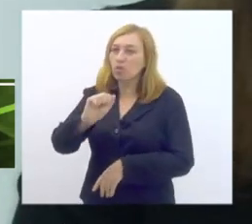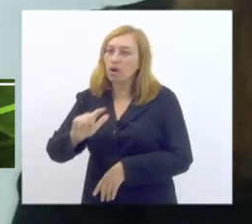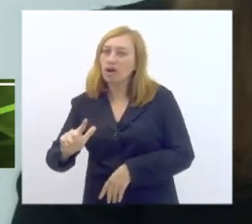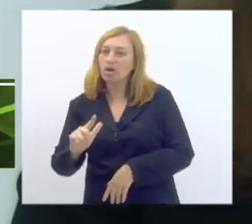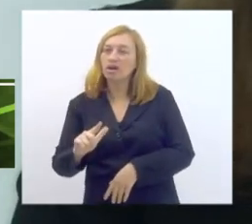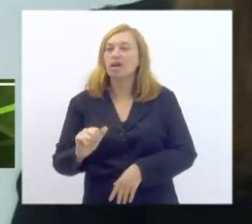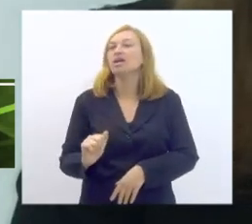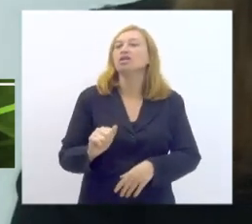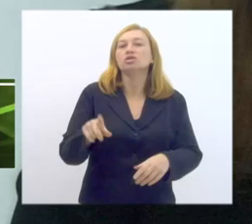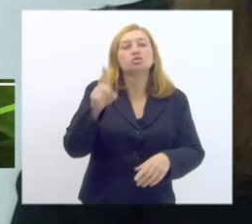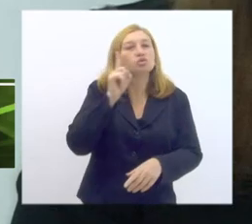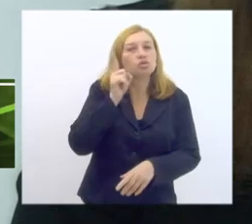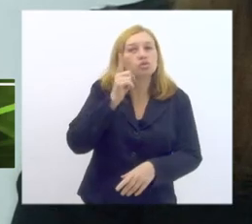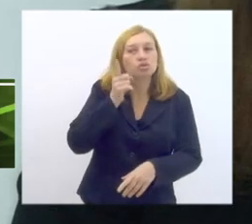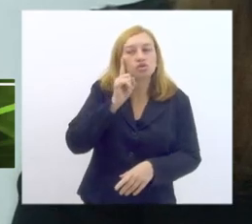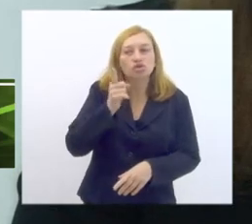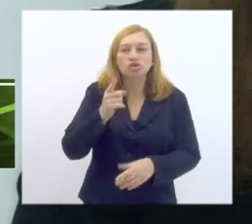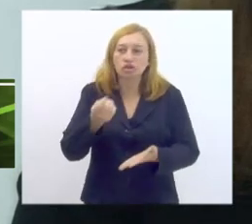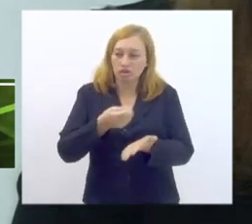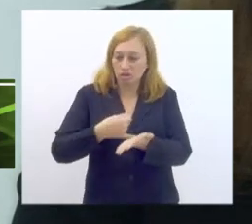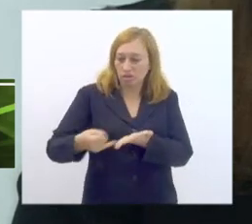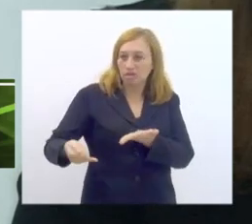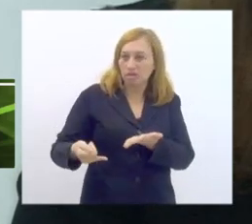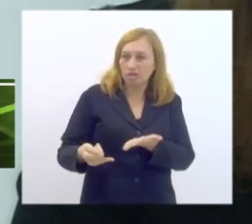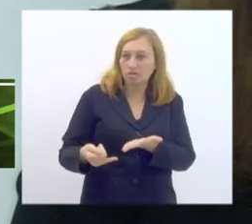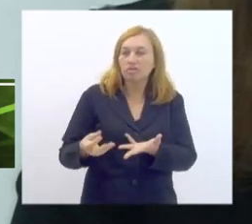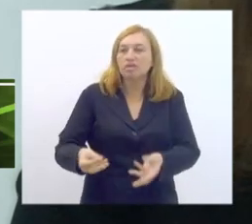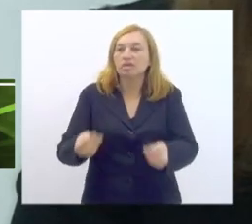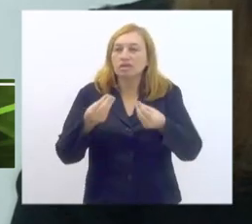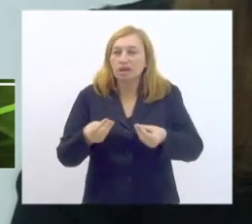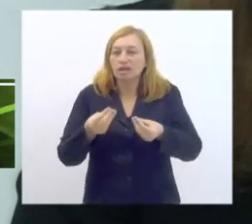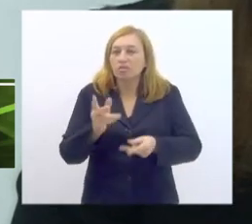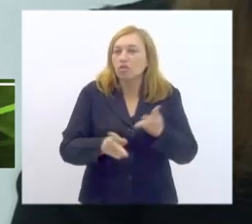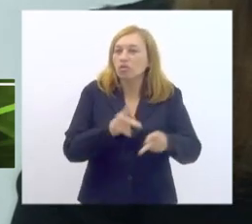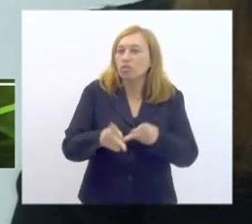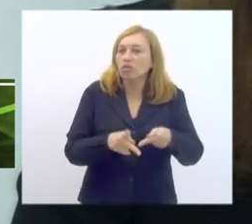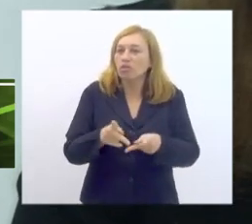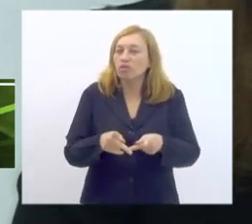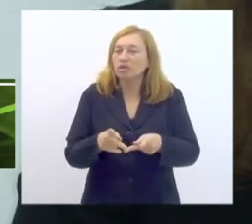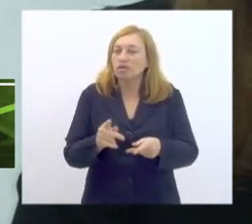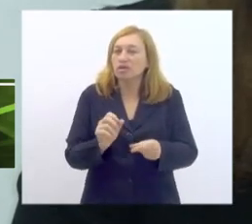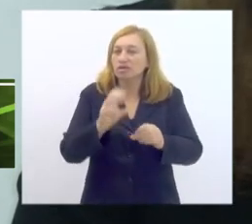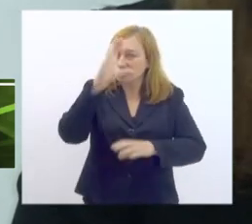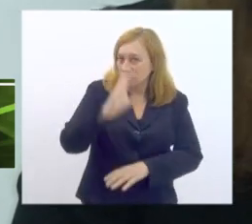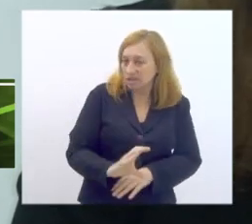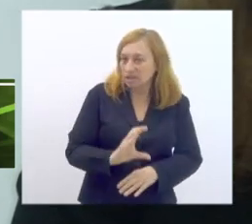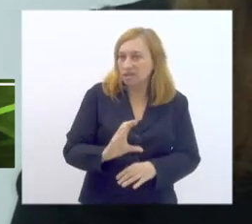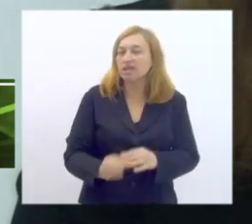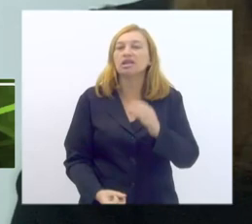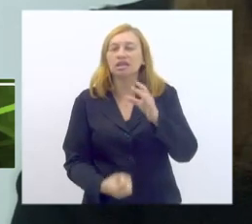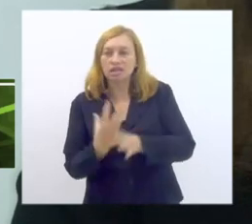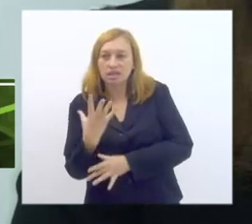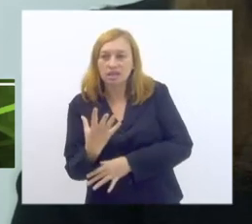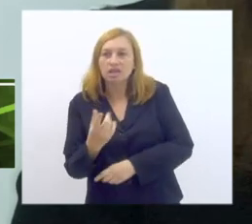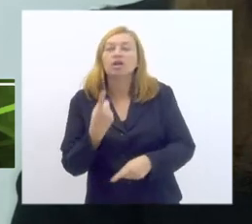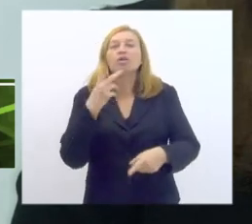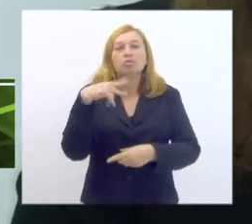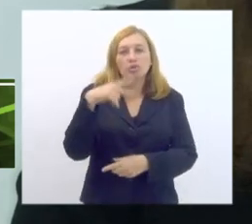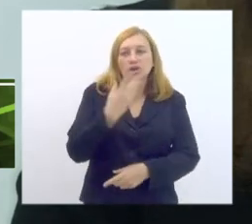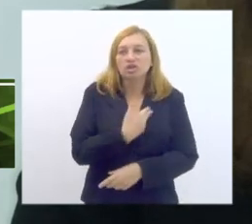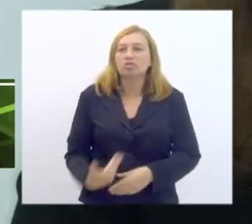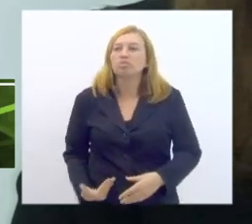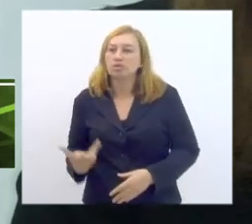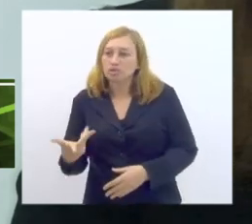os dias, através da nossa caneta, dada pela população, poder promover cidadania, poder promover política pública